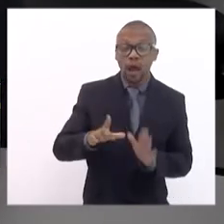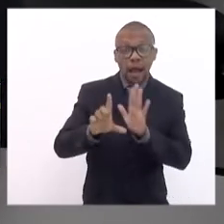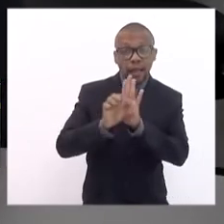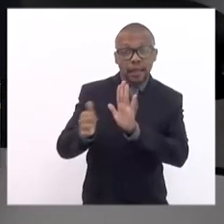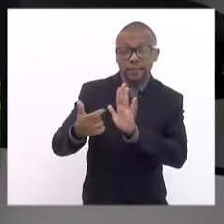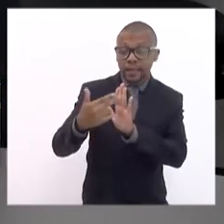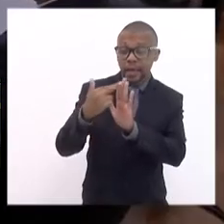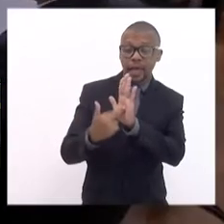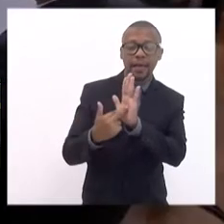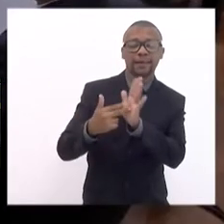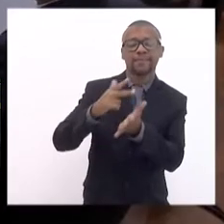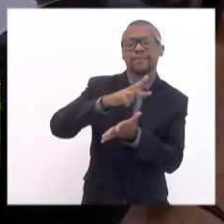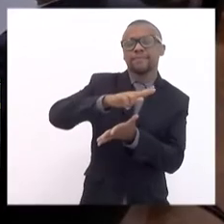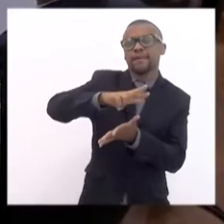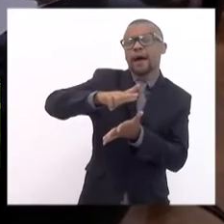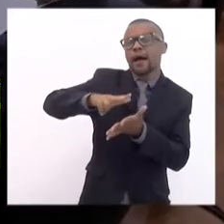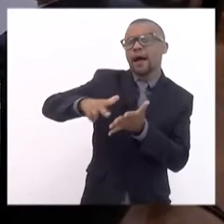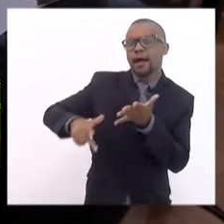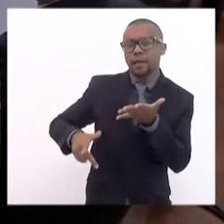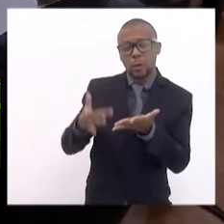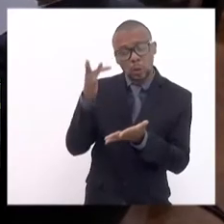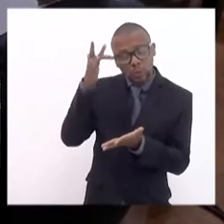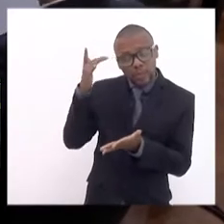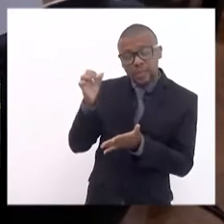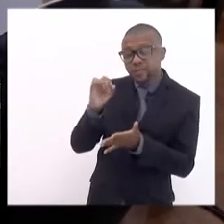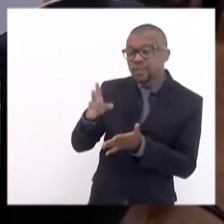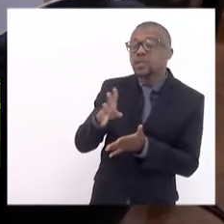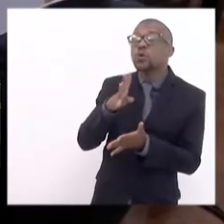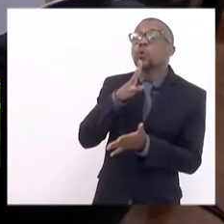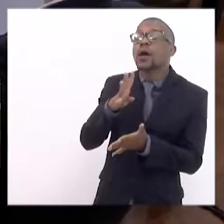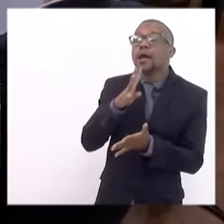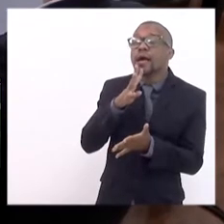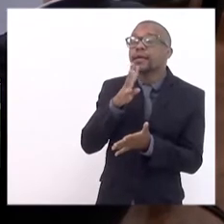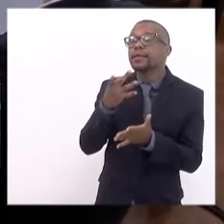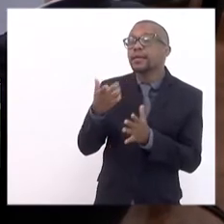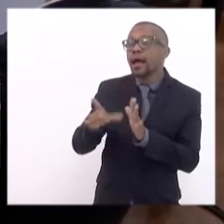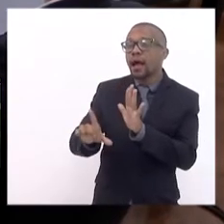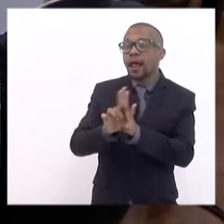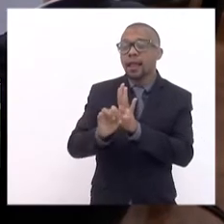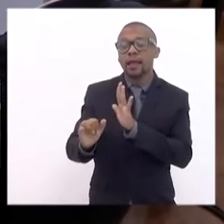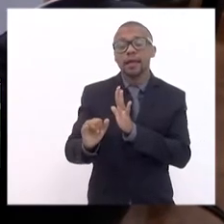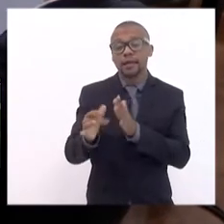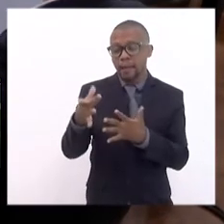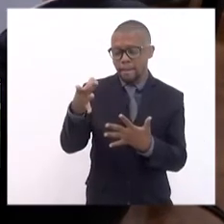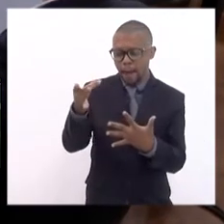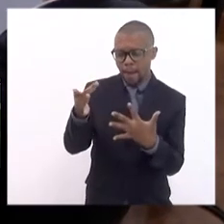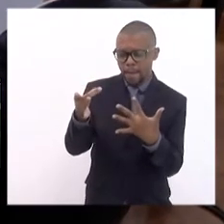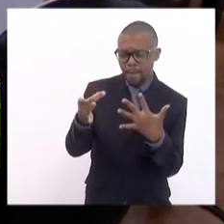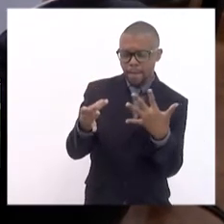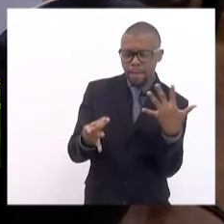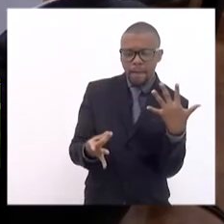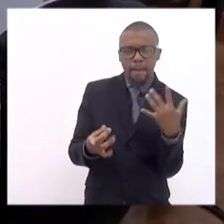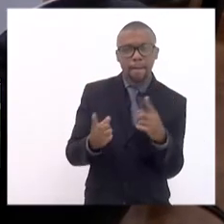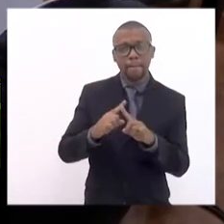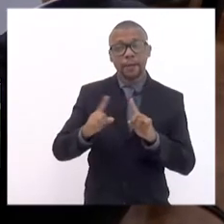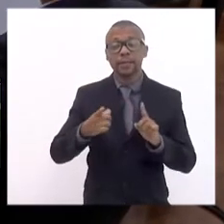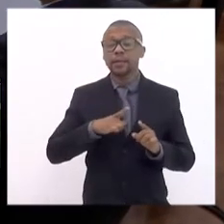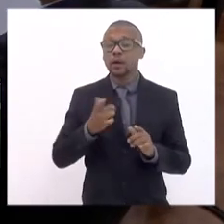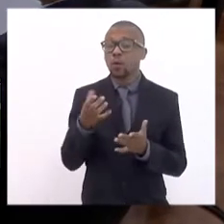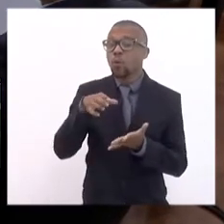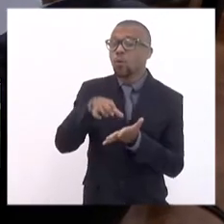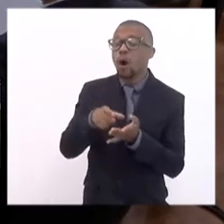Já. Não sei se vocês conhecem a lei. A lei tem várias regras, não sei se tem todo o detalhamento necessário, mas aí tem um ato regulamentador que